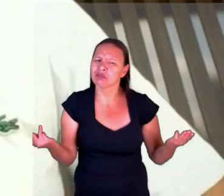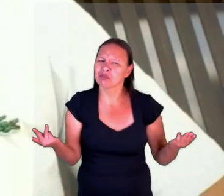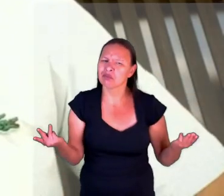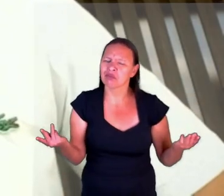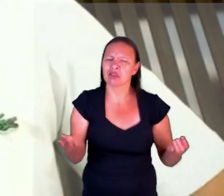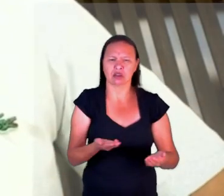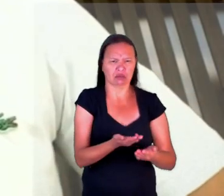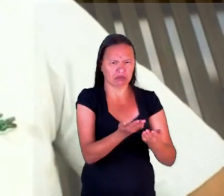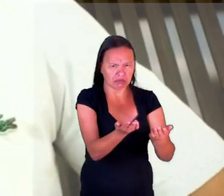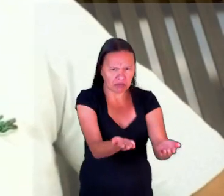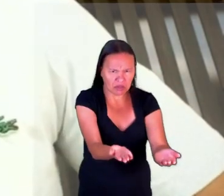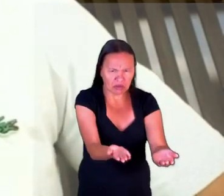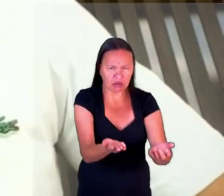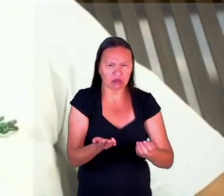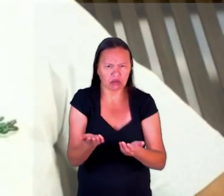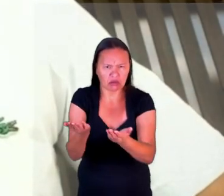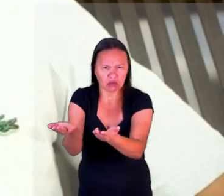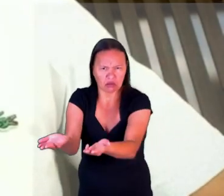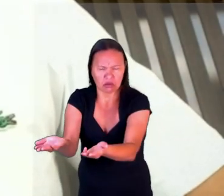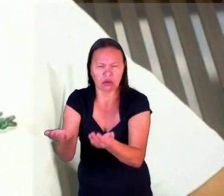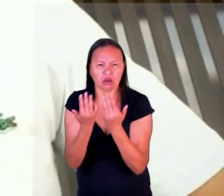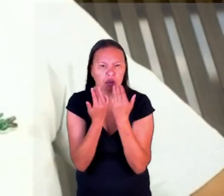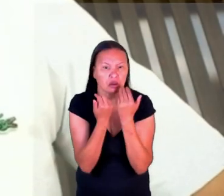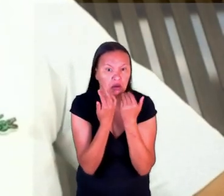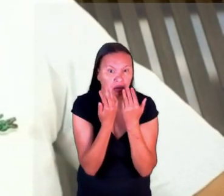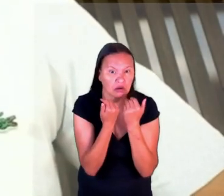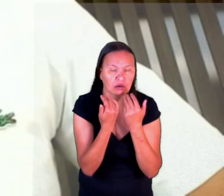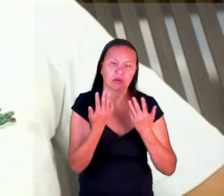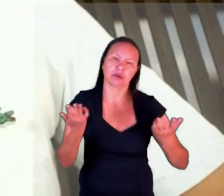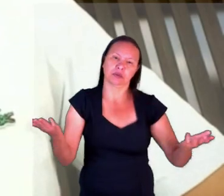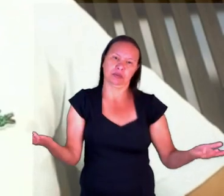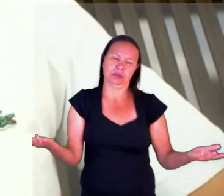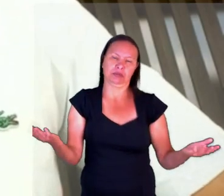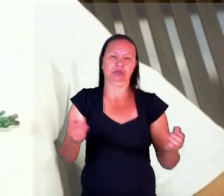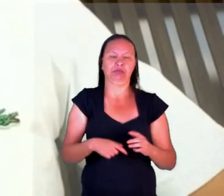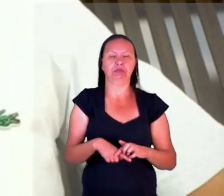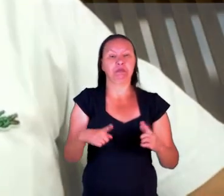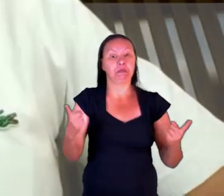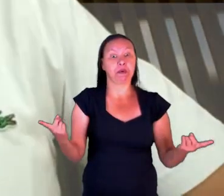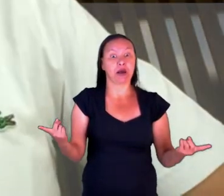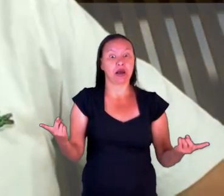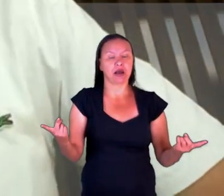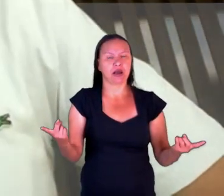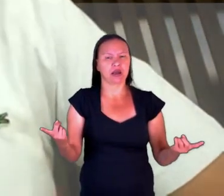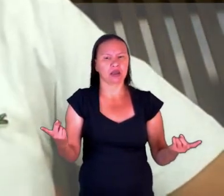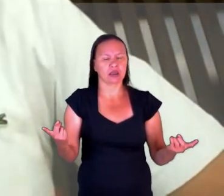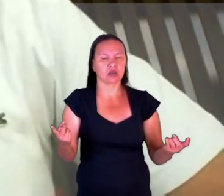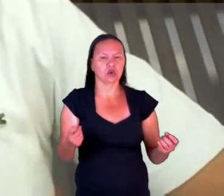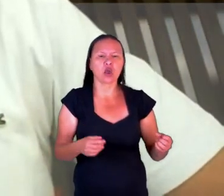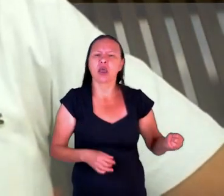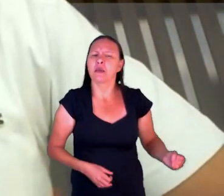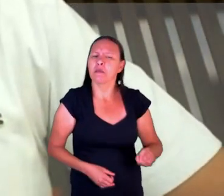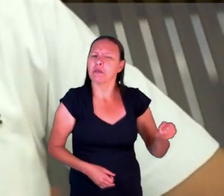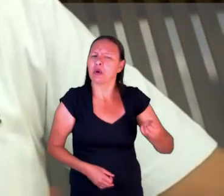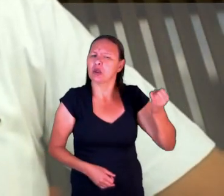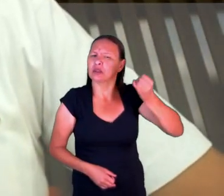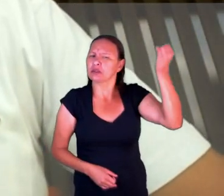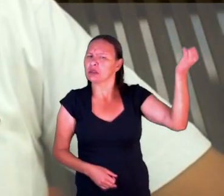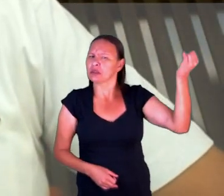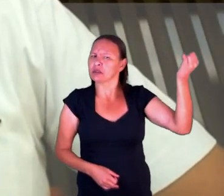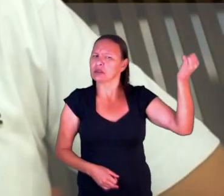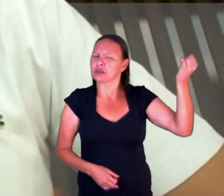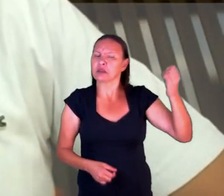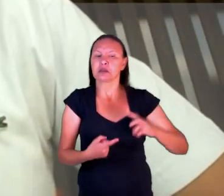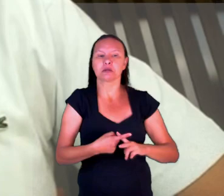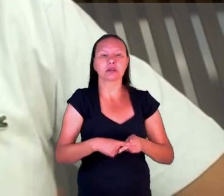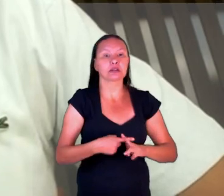ofertar comida a alguém e até mesmo de de de se alimentar eh qual a regularidade dessa alimentação né um debate eu